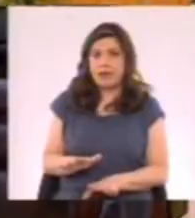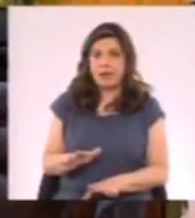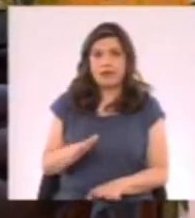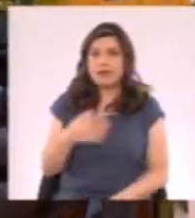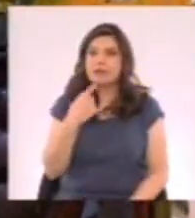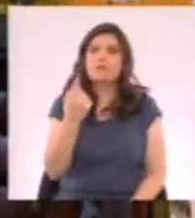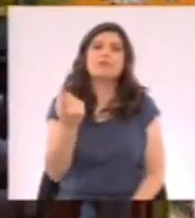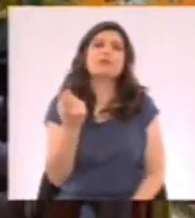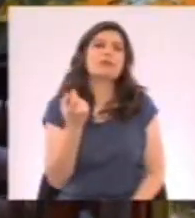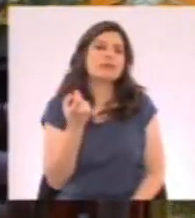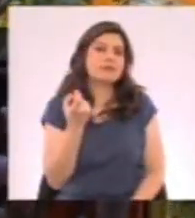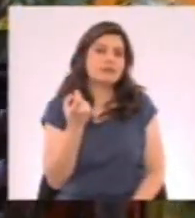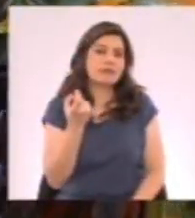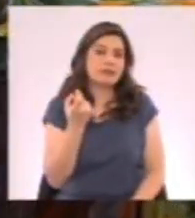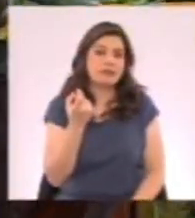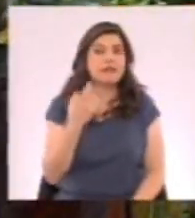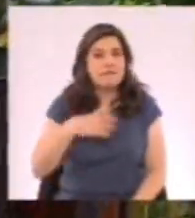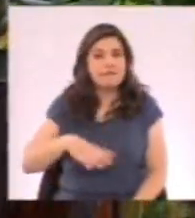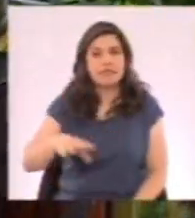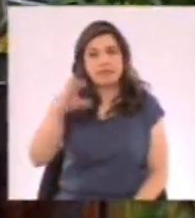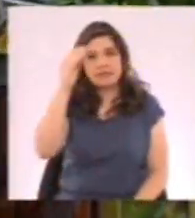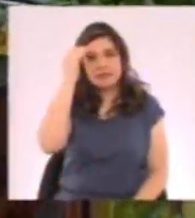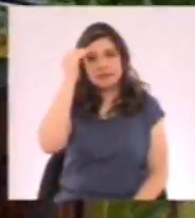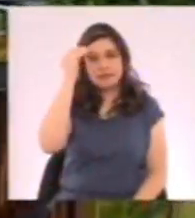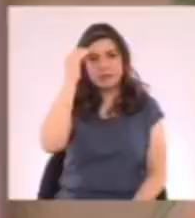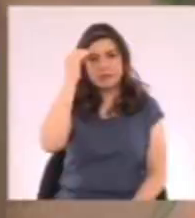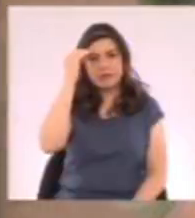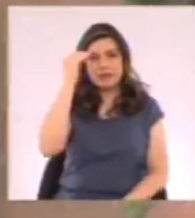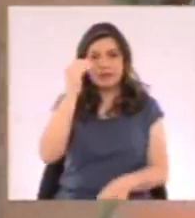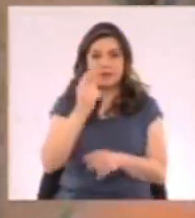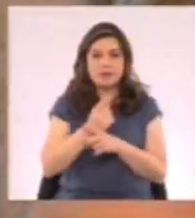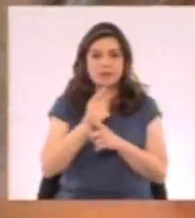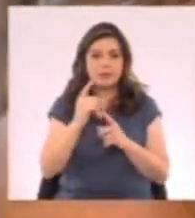perguntar, fazer saber porquê.